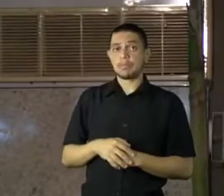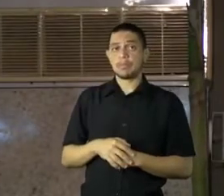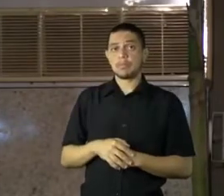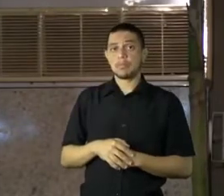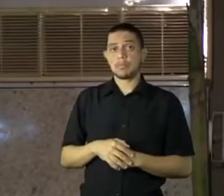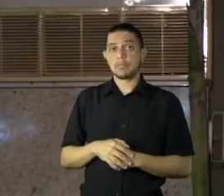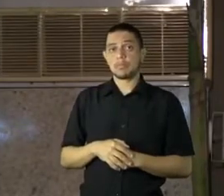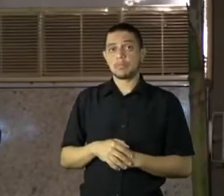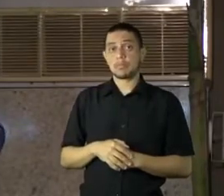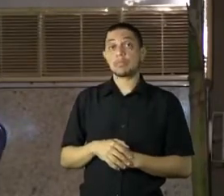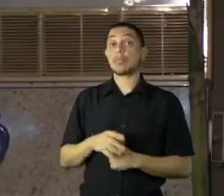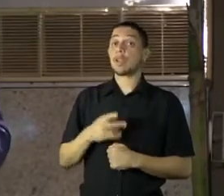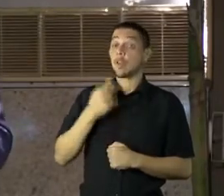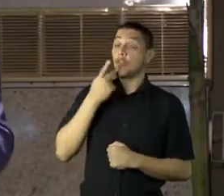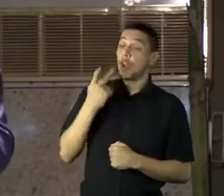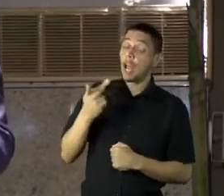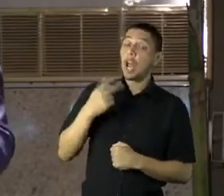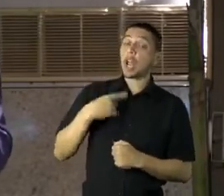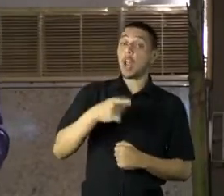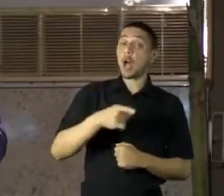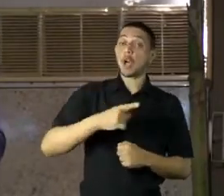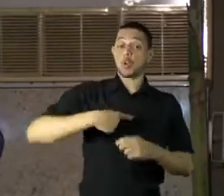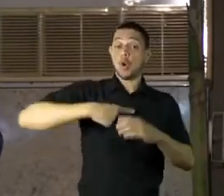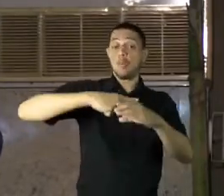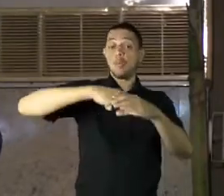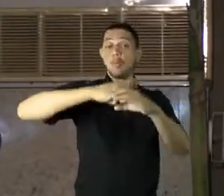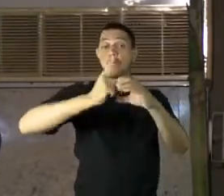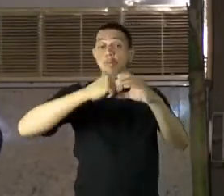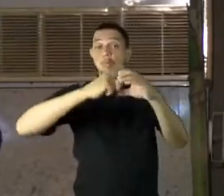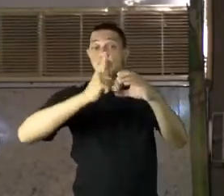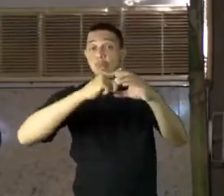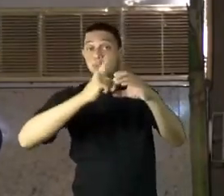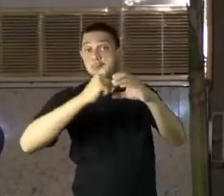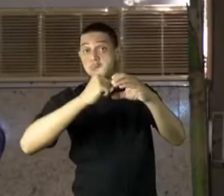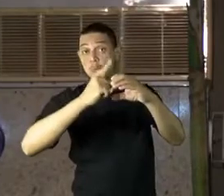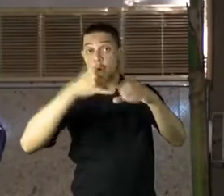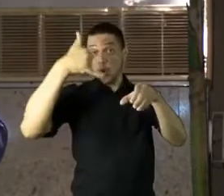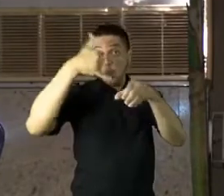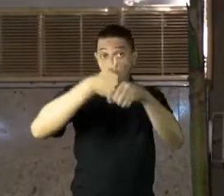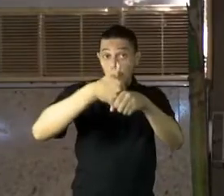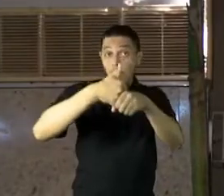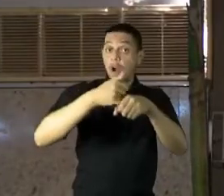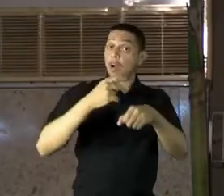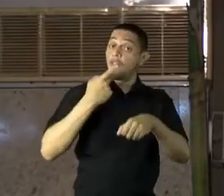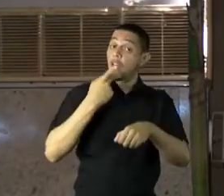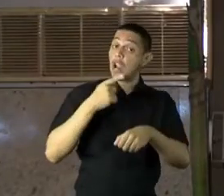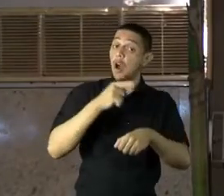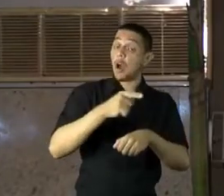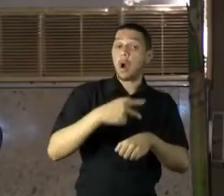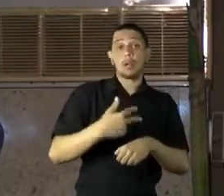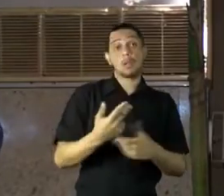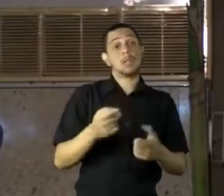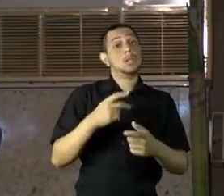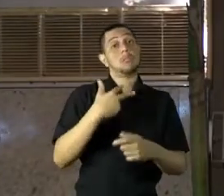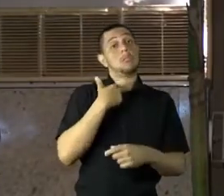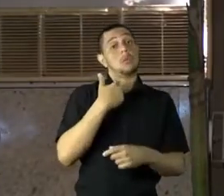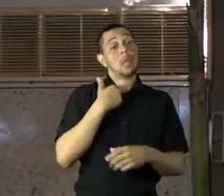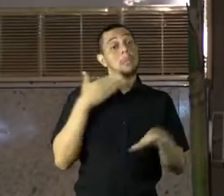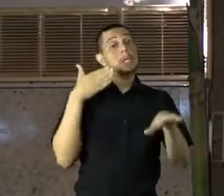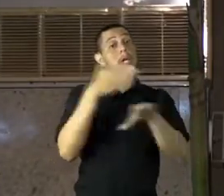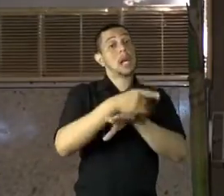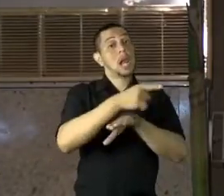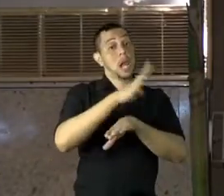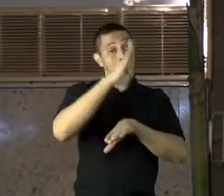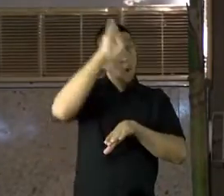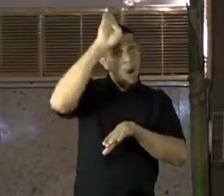os nossos medidores aqui de combustível está indicando que não temos combustível suficiente para chegar ao nosso destino mas